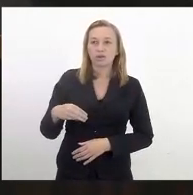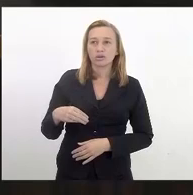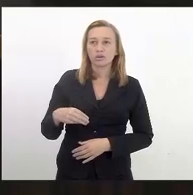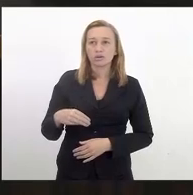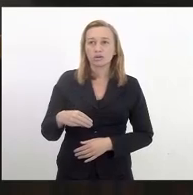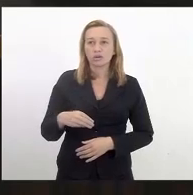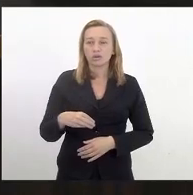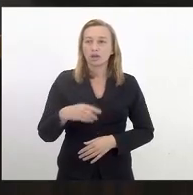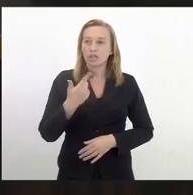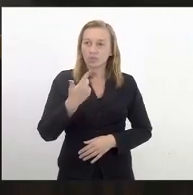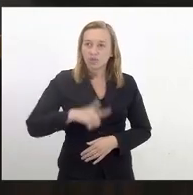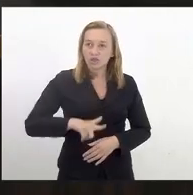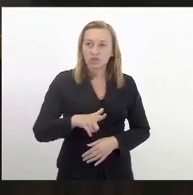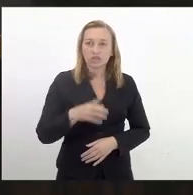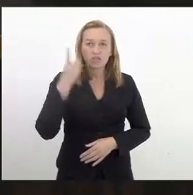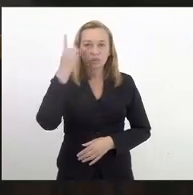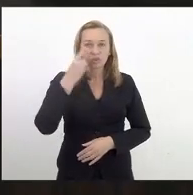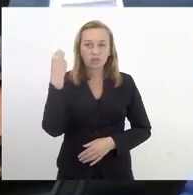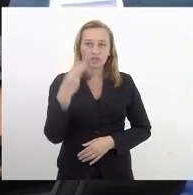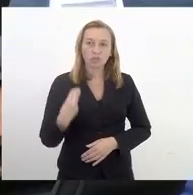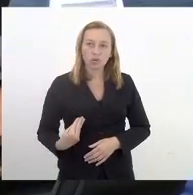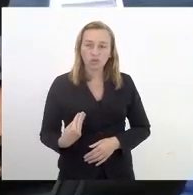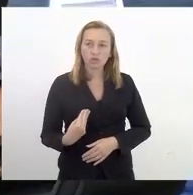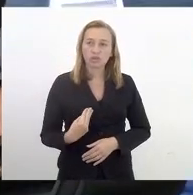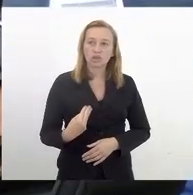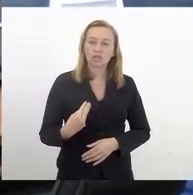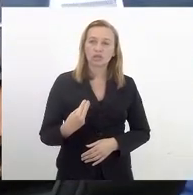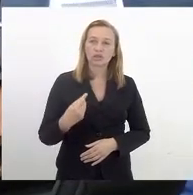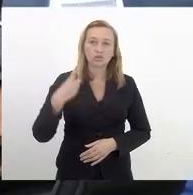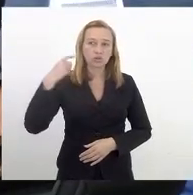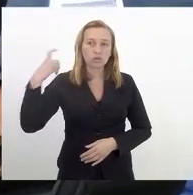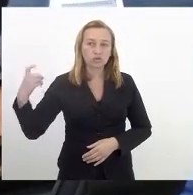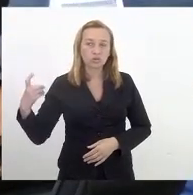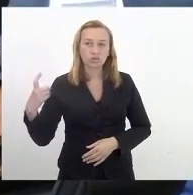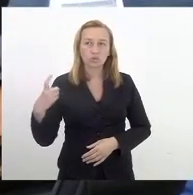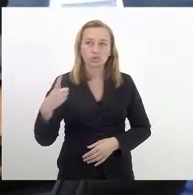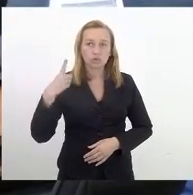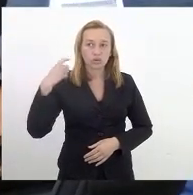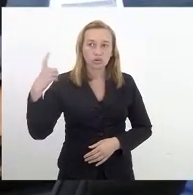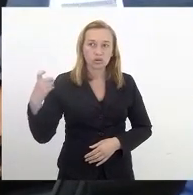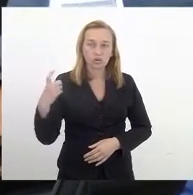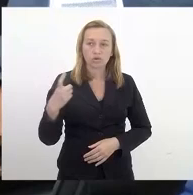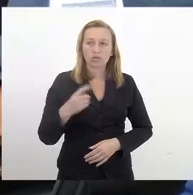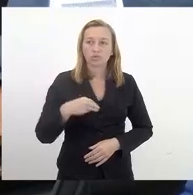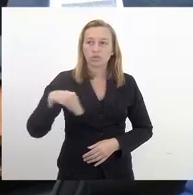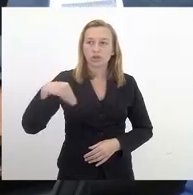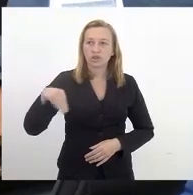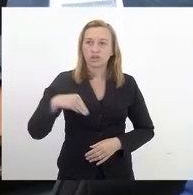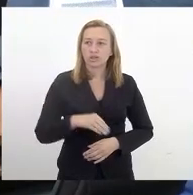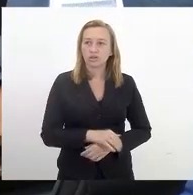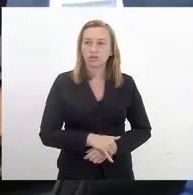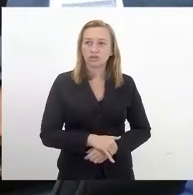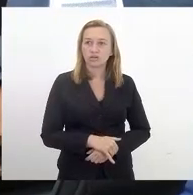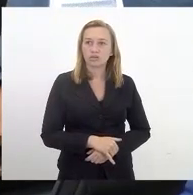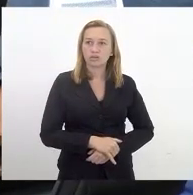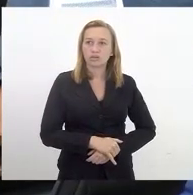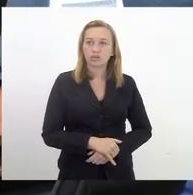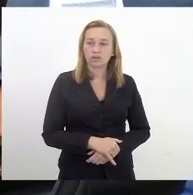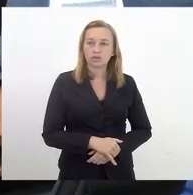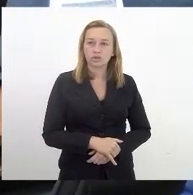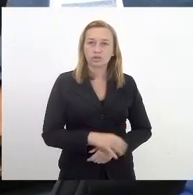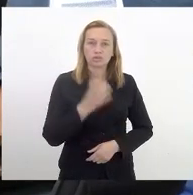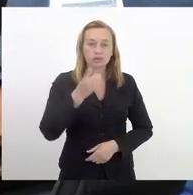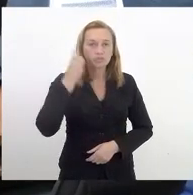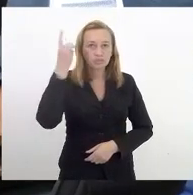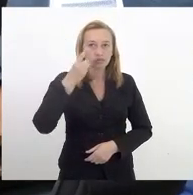outro aberto que o seu som tá aberto eu também não urso e nem vejo nada o deputado a